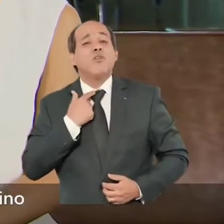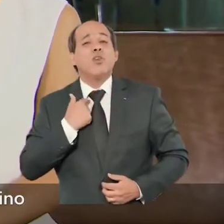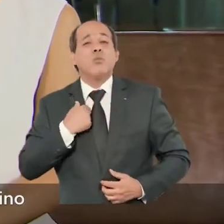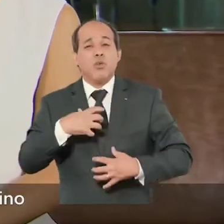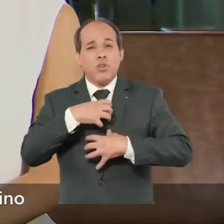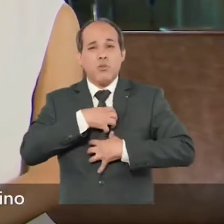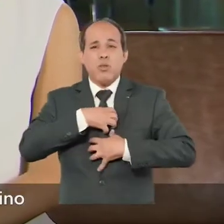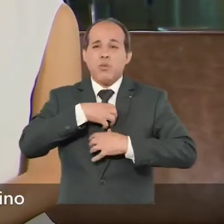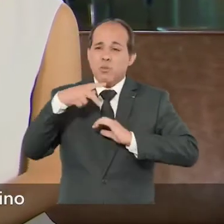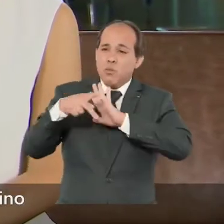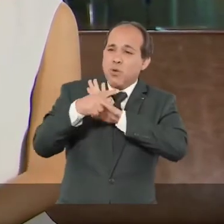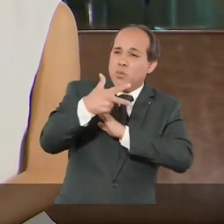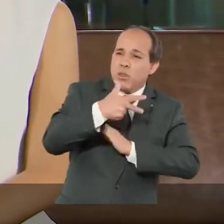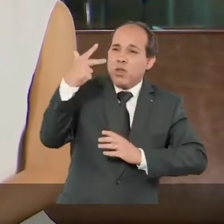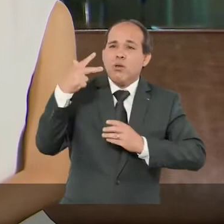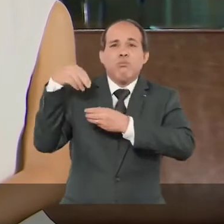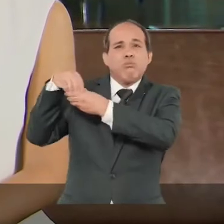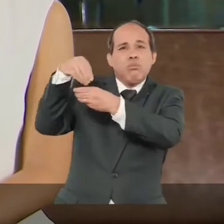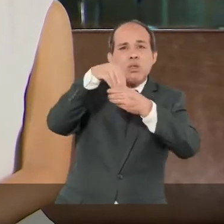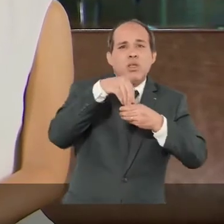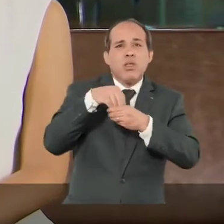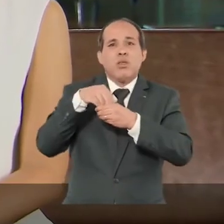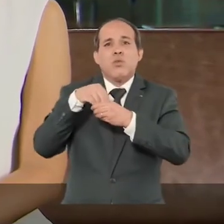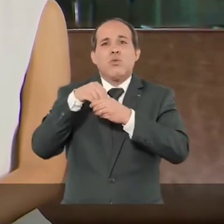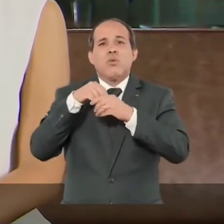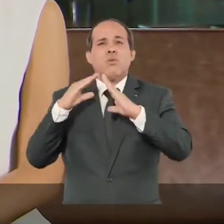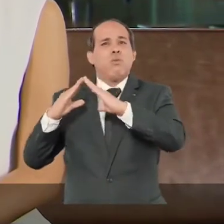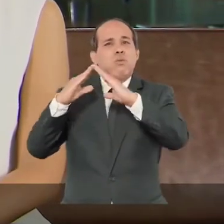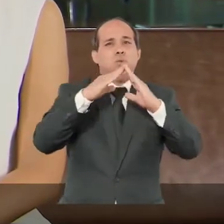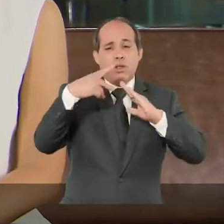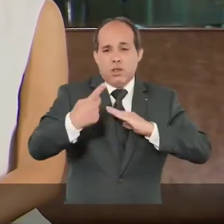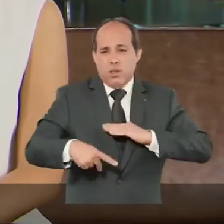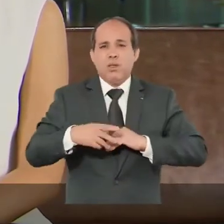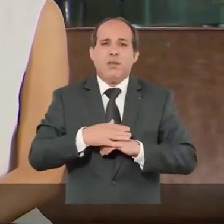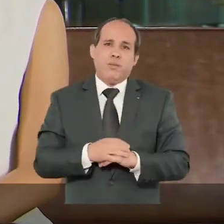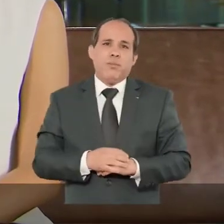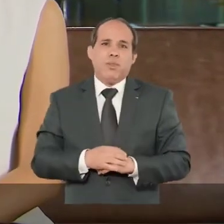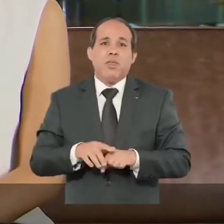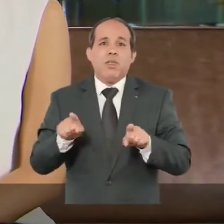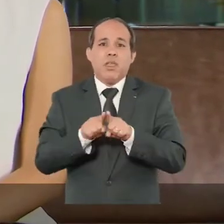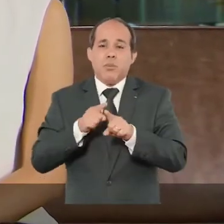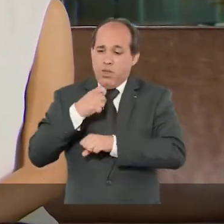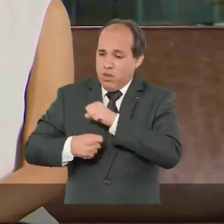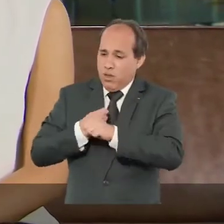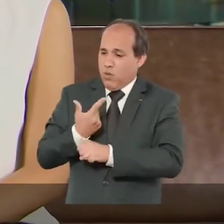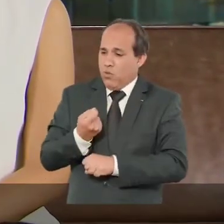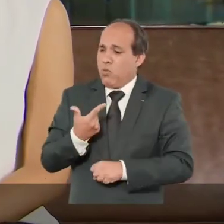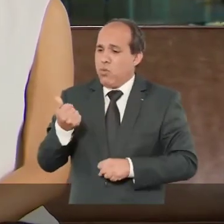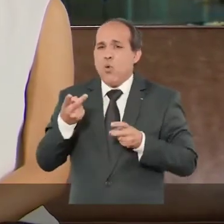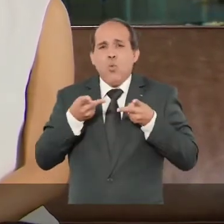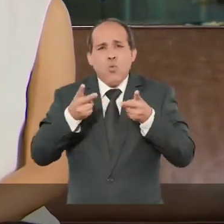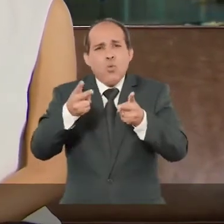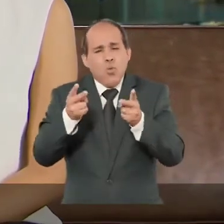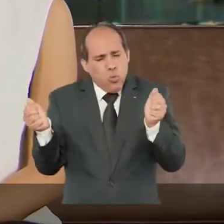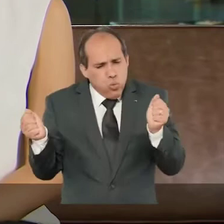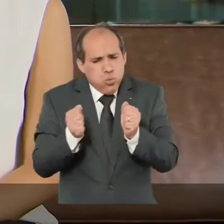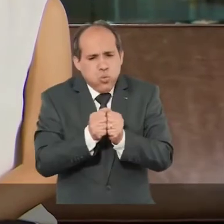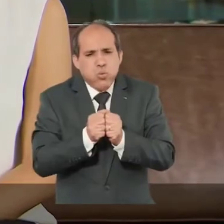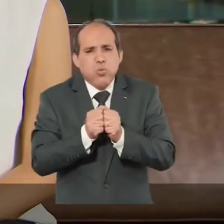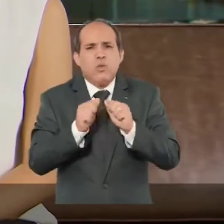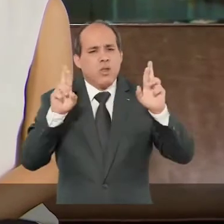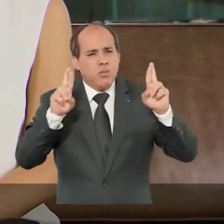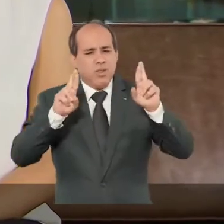que o espírito Natalino se faça presente em todos os lares que em 2021 continuemos juntos